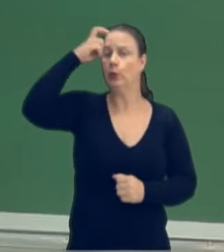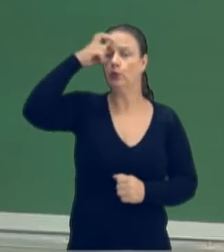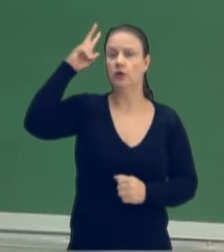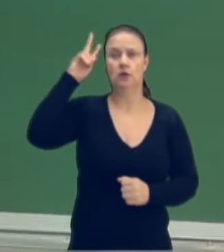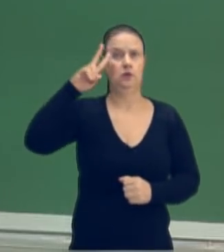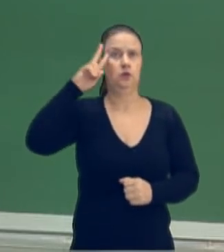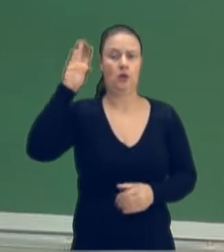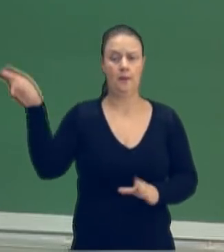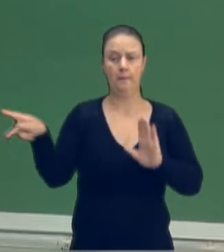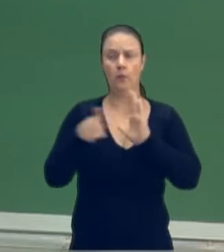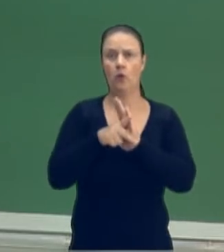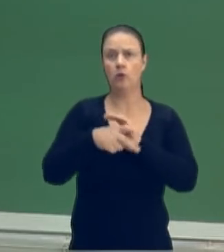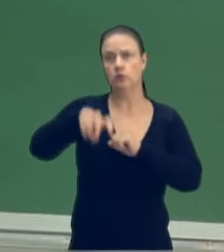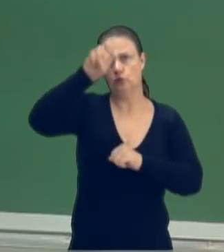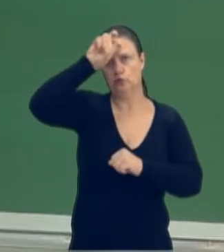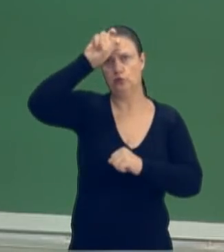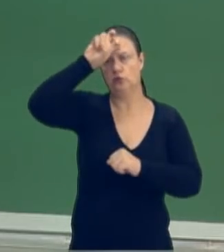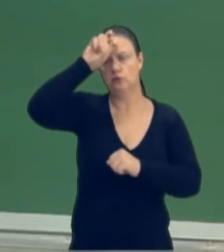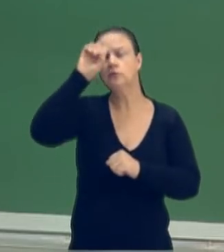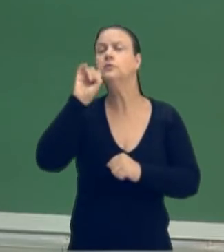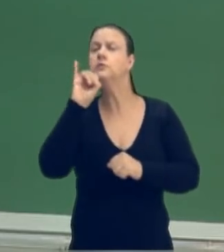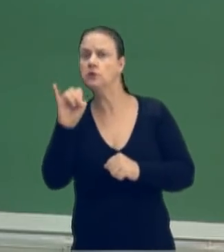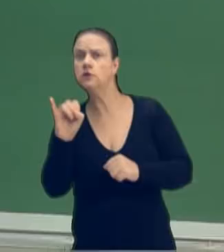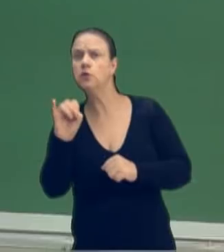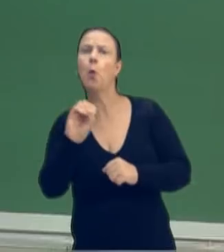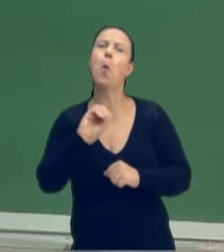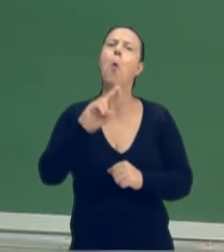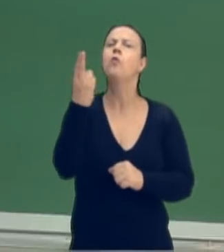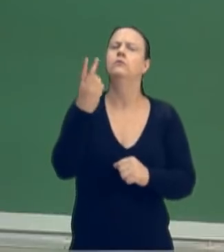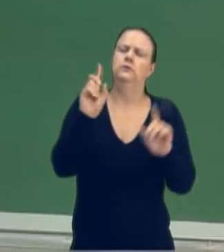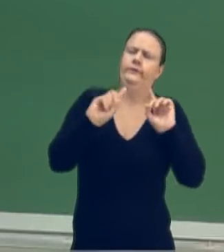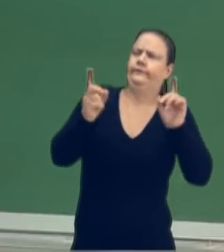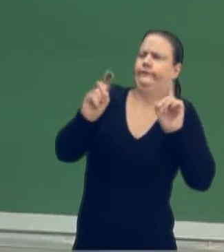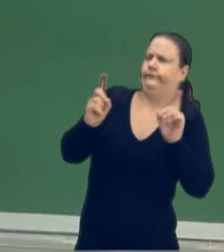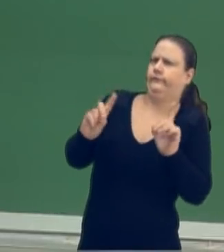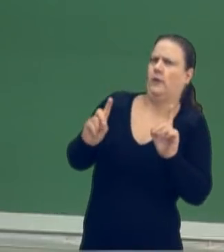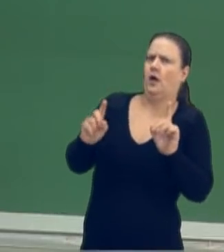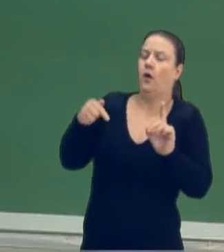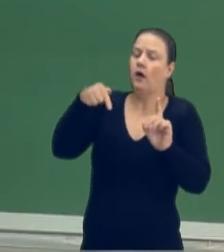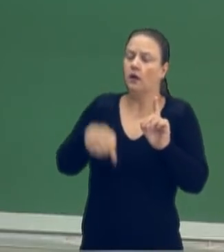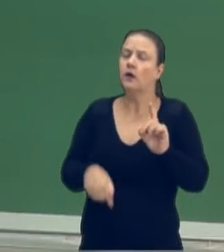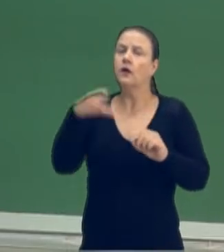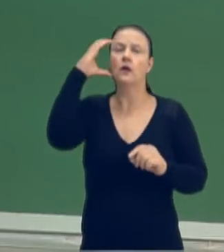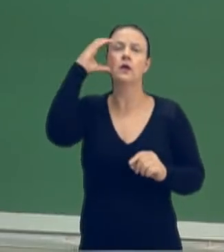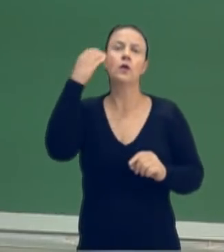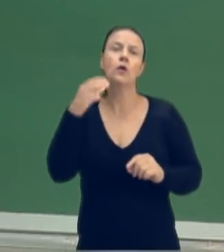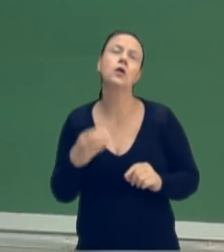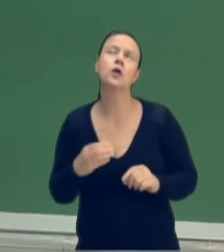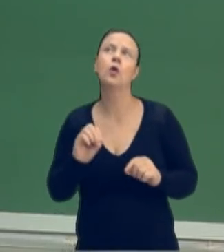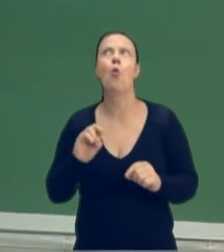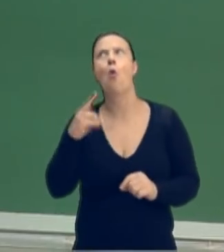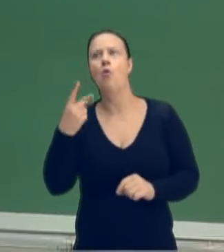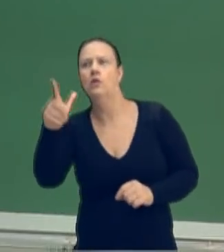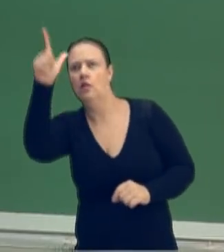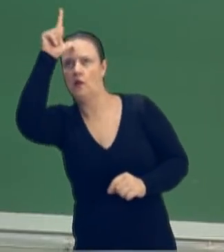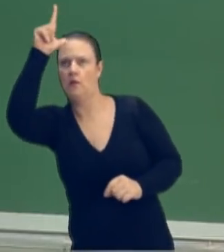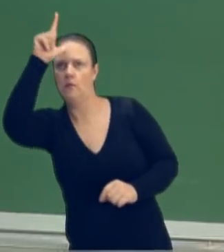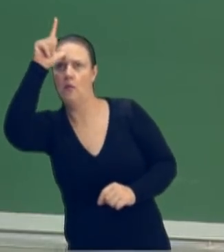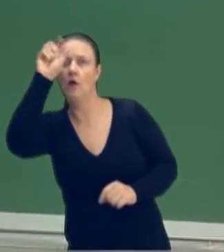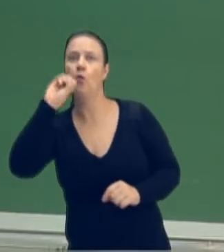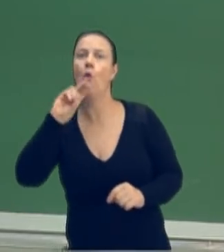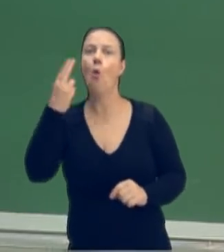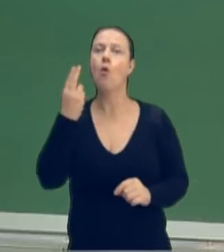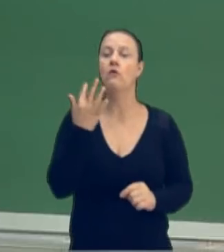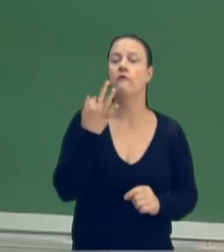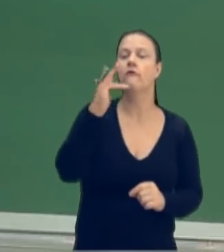histórica do Egito? Ou você acha que não? Que essas peças, estando aqui em Curitiba, na Alemanha, na França,